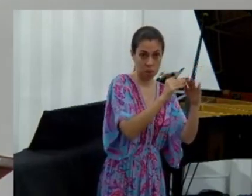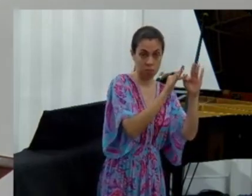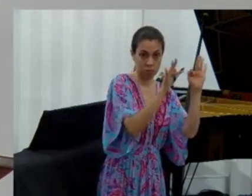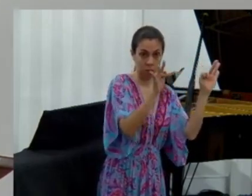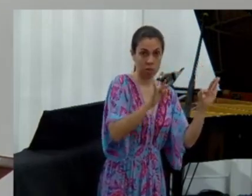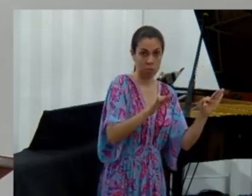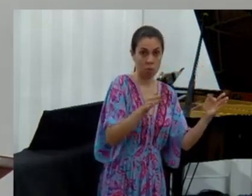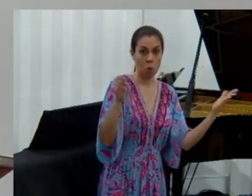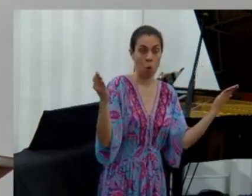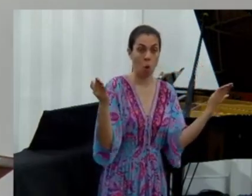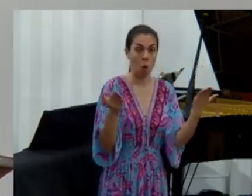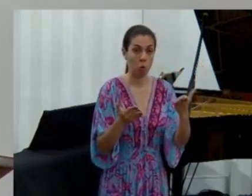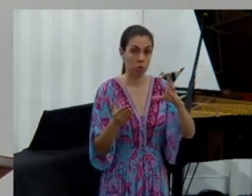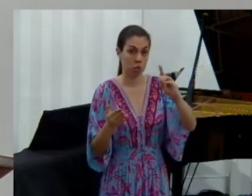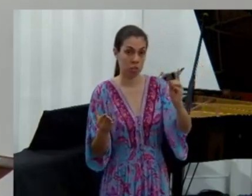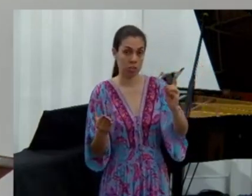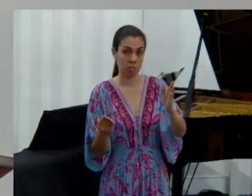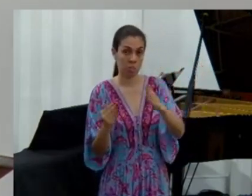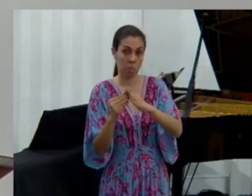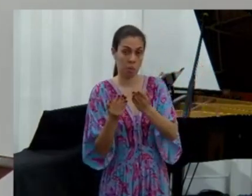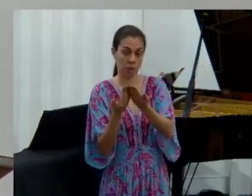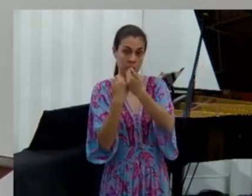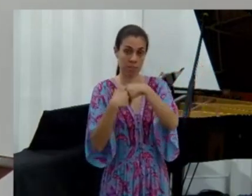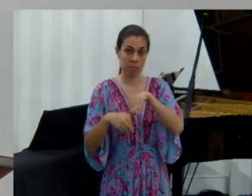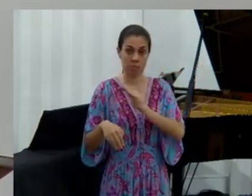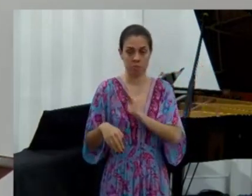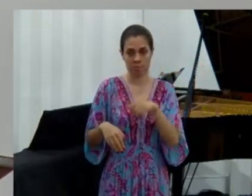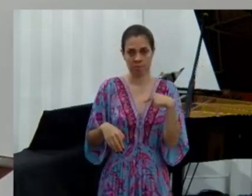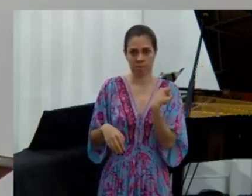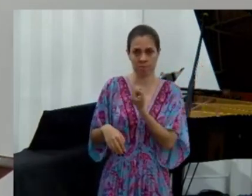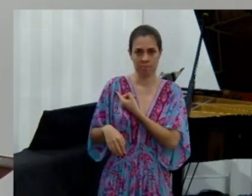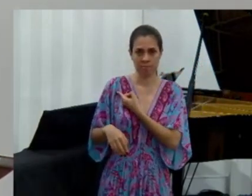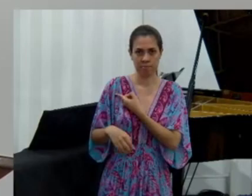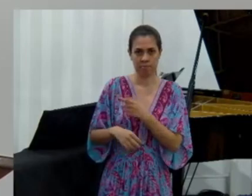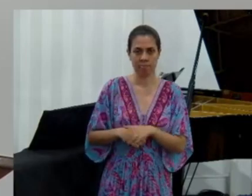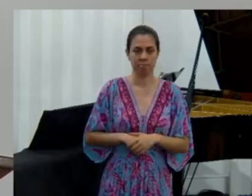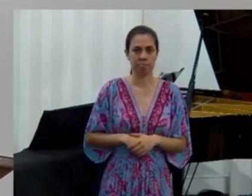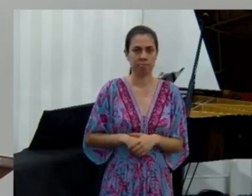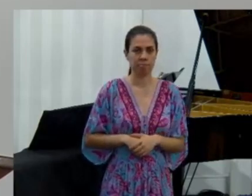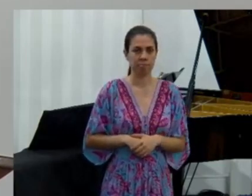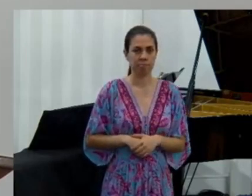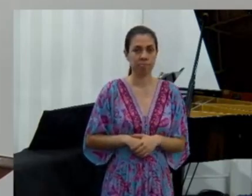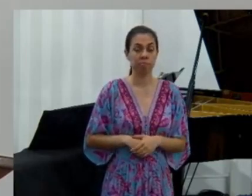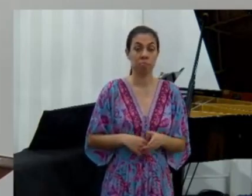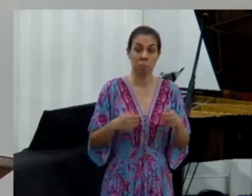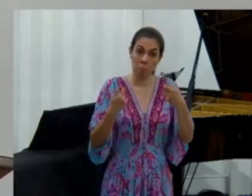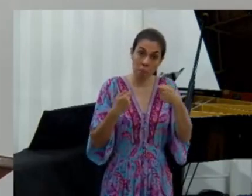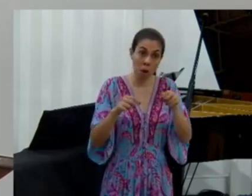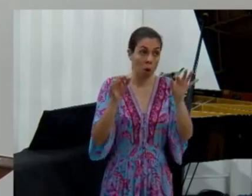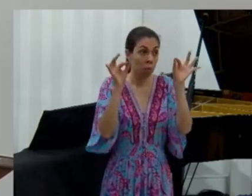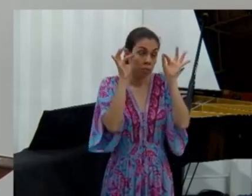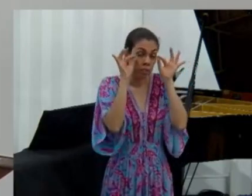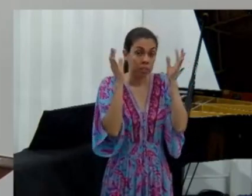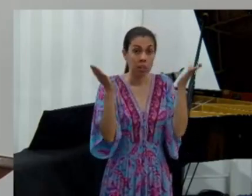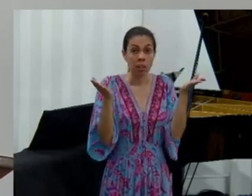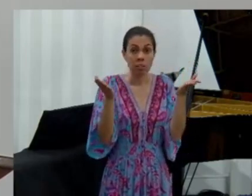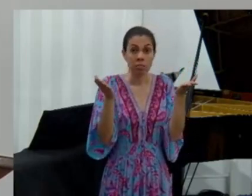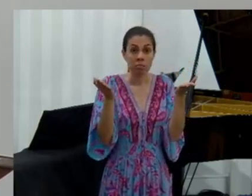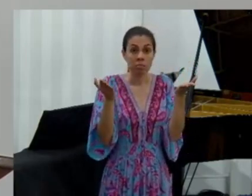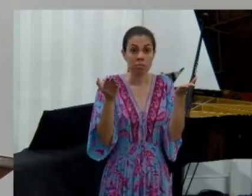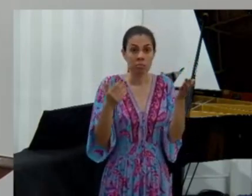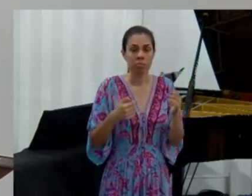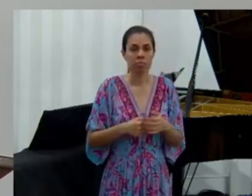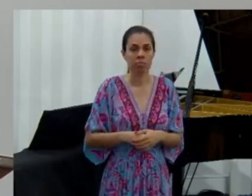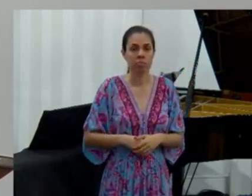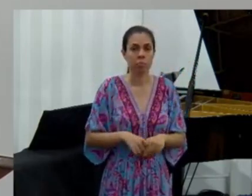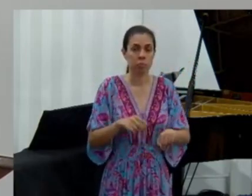outros momentos de nossa caminhada. Caso contrário, nós estaremos até mesmo desperdiçando tempo.